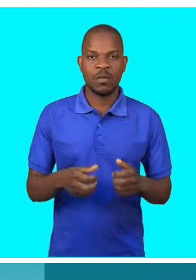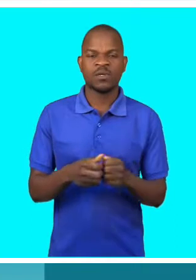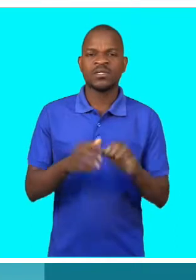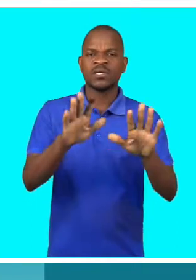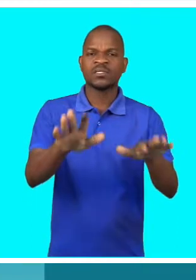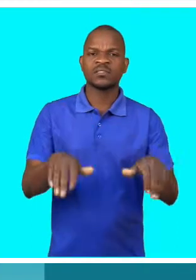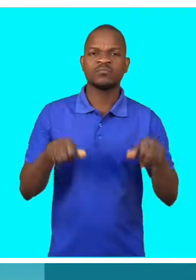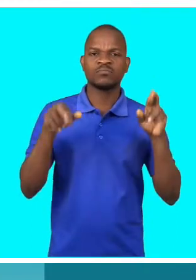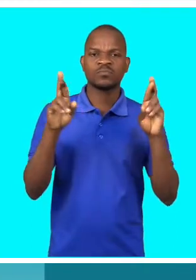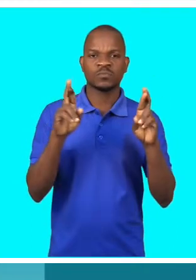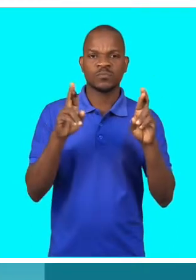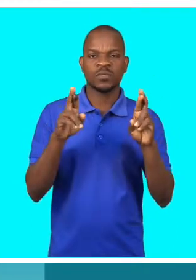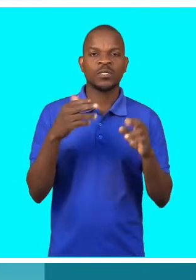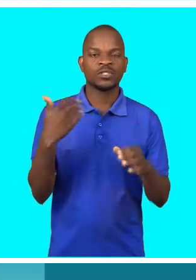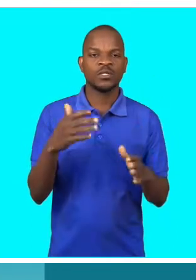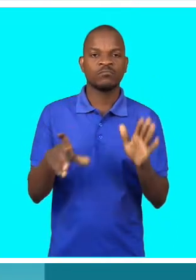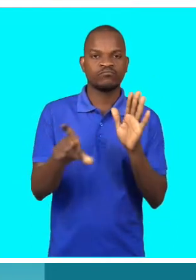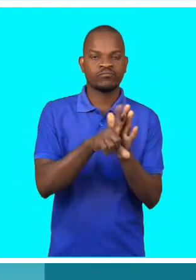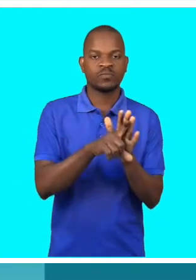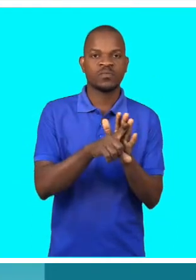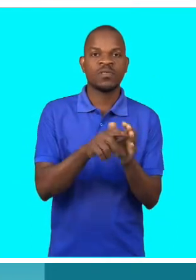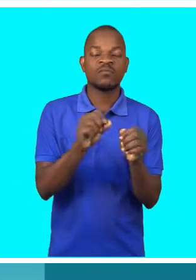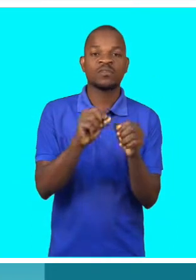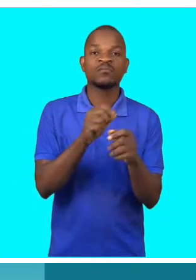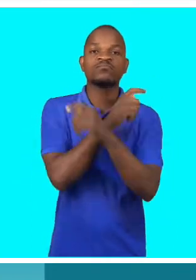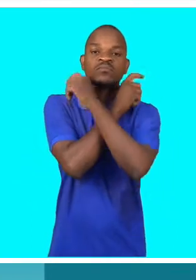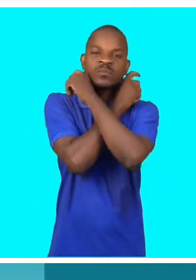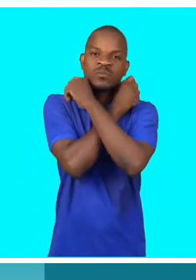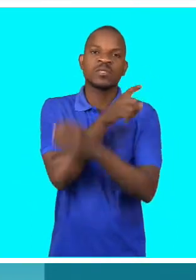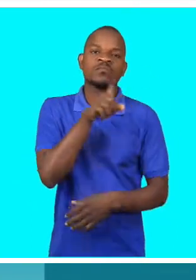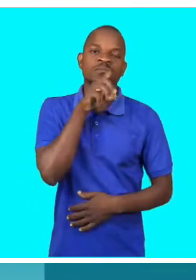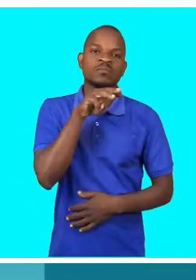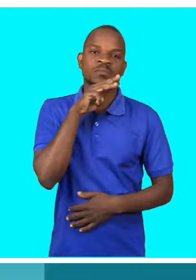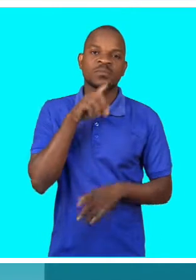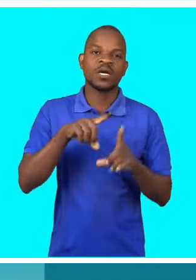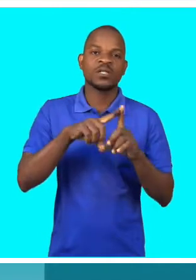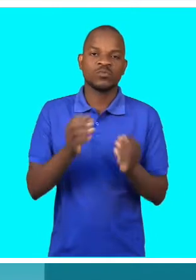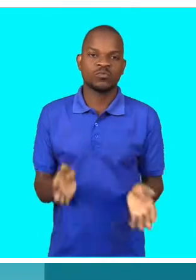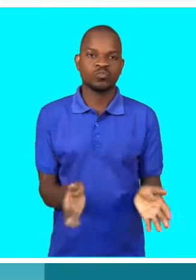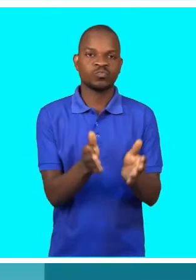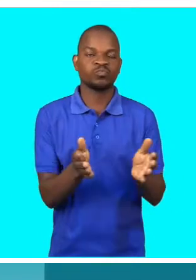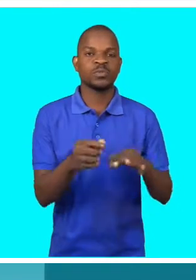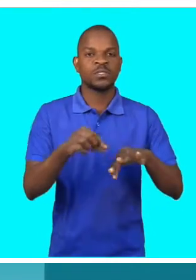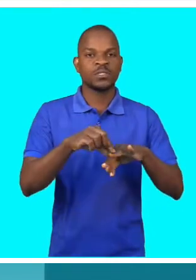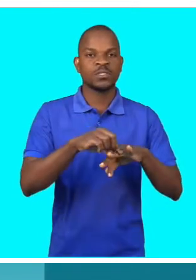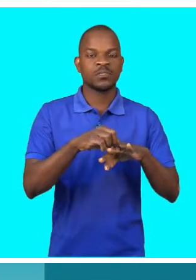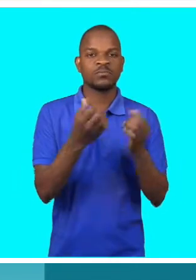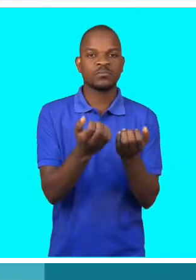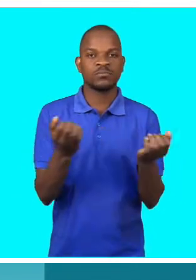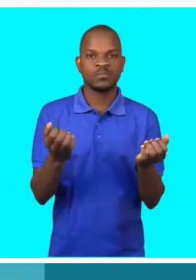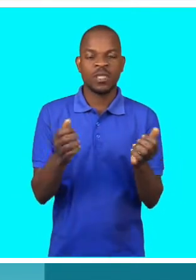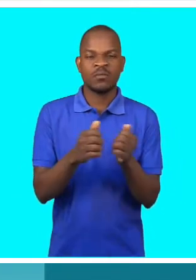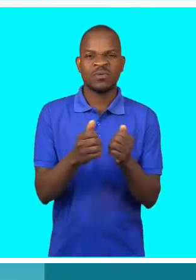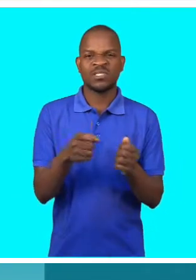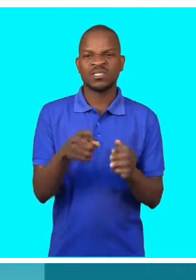casamento prematuro. A Soria acredita que esta lei vai ajudar a combater os casamentos prematuros.